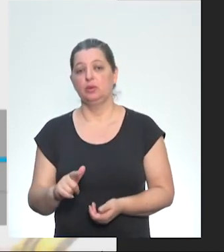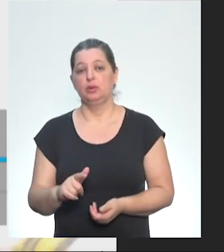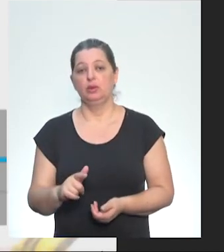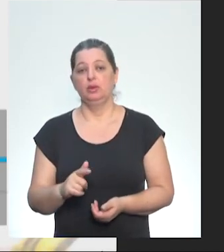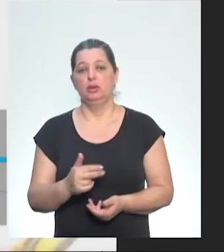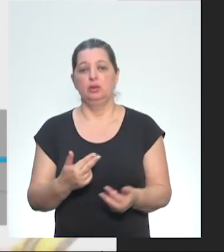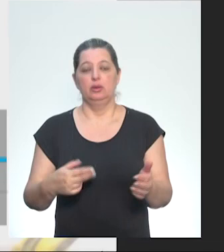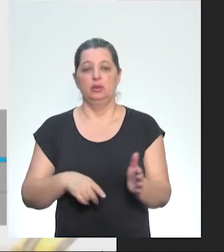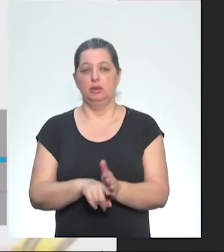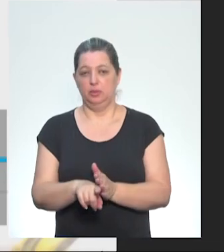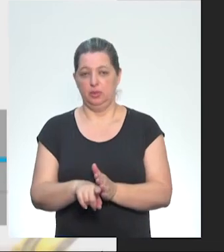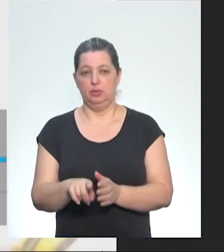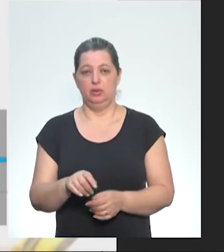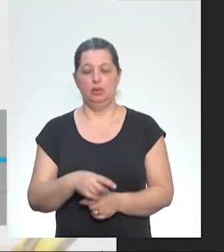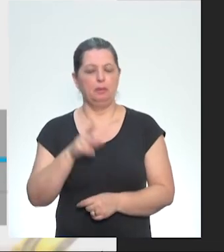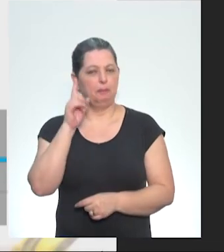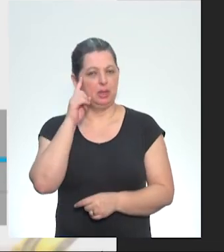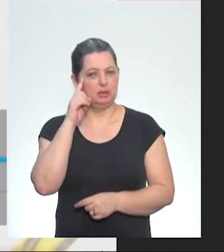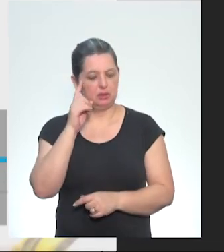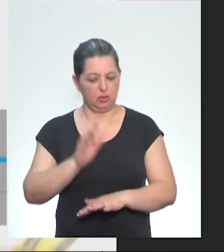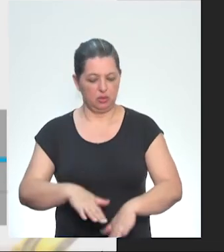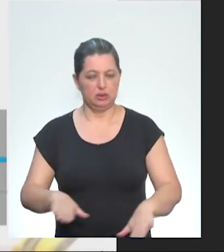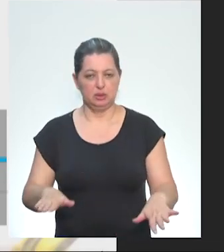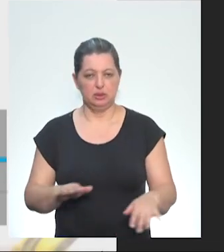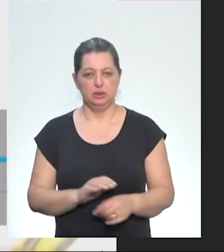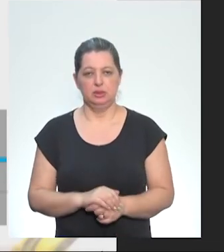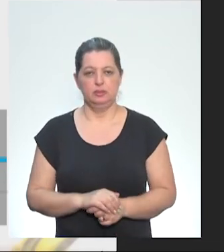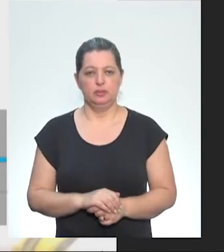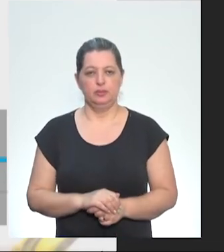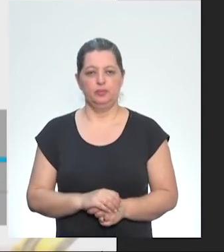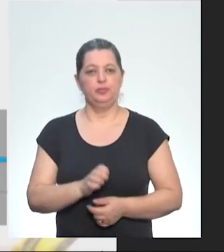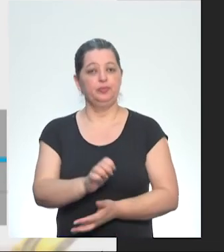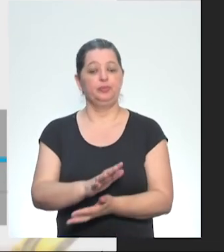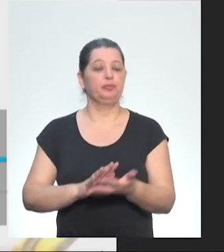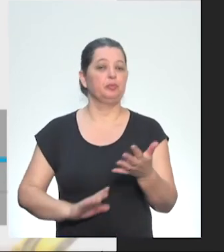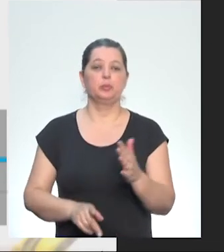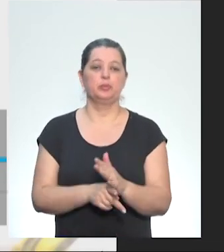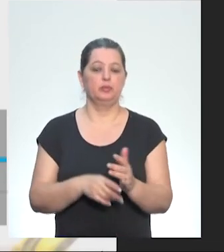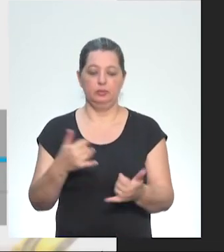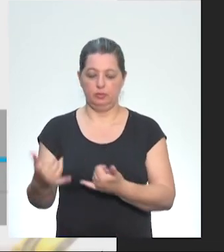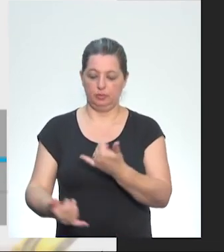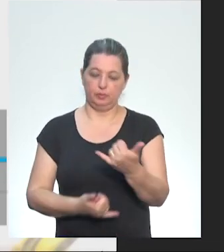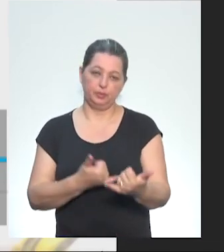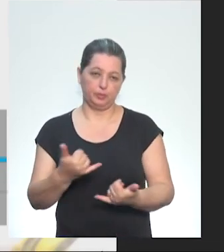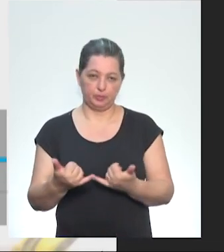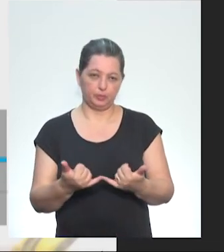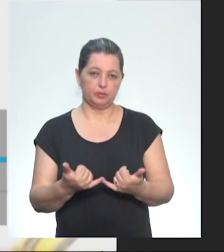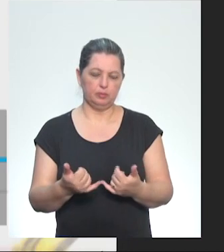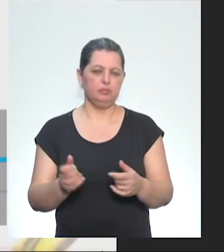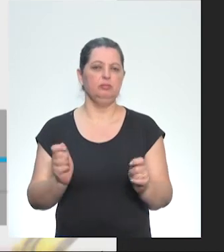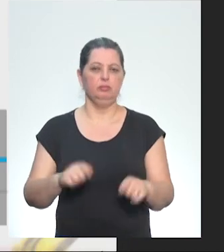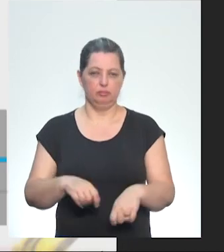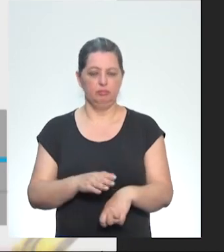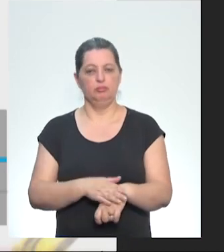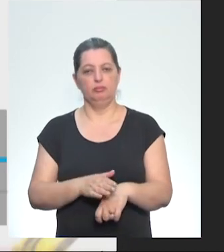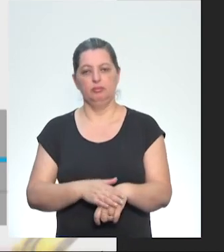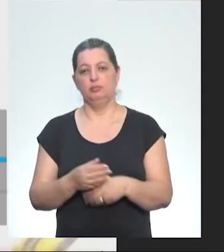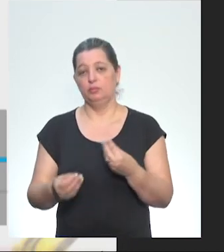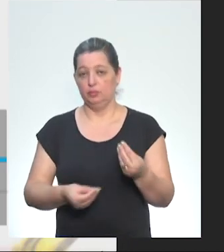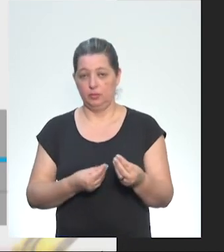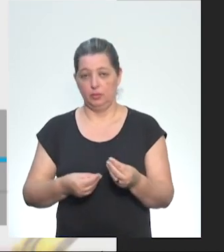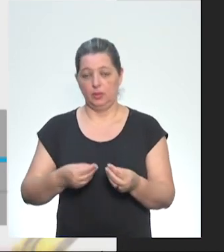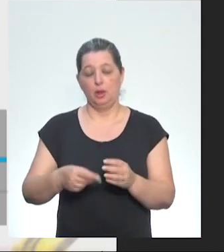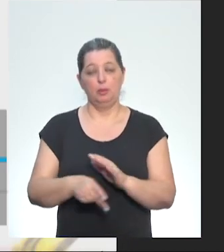pensando nos nossos pequenininhos, é sobre as atividades lúdicas, né, que podem ser feitas, levando em consideração a